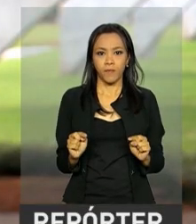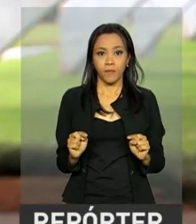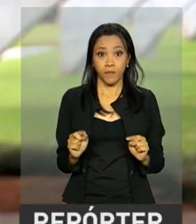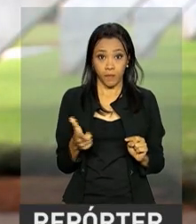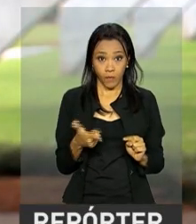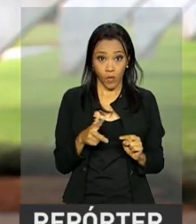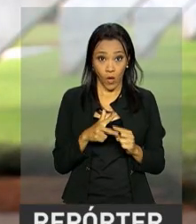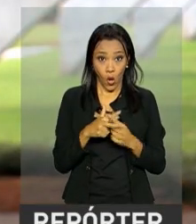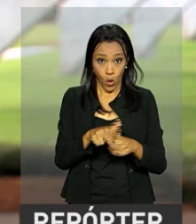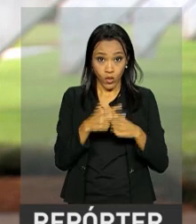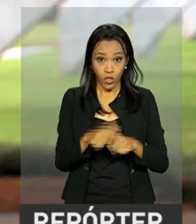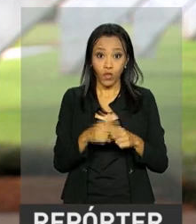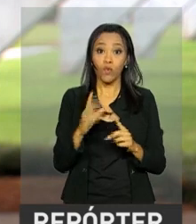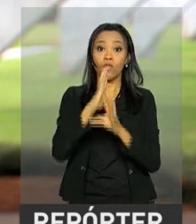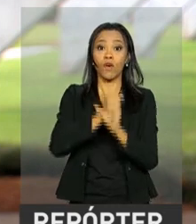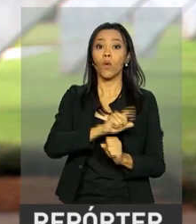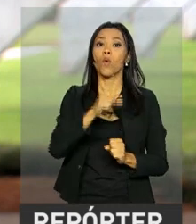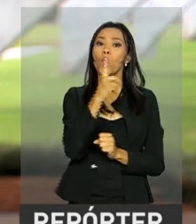Corrigindo, o valor total é de